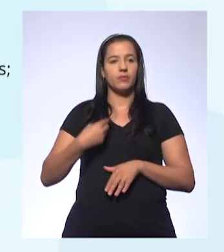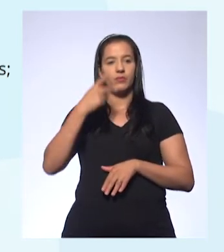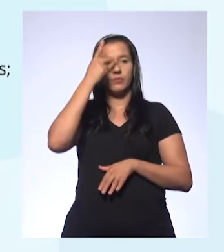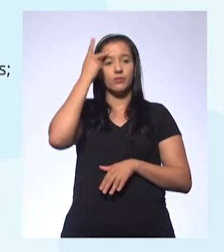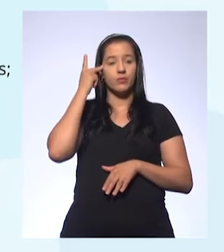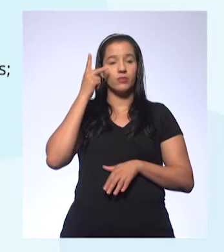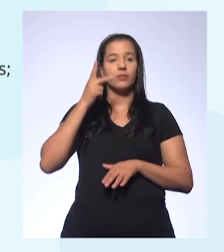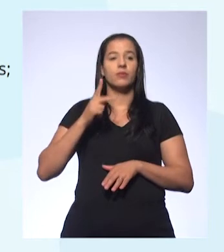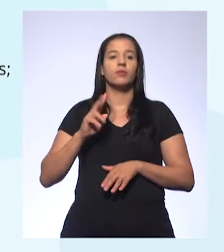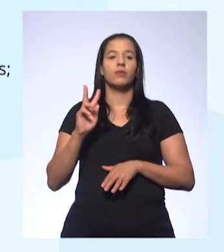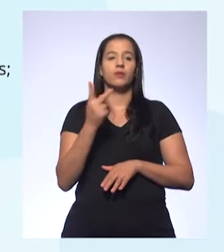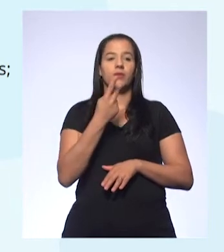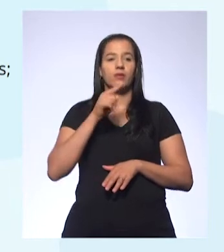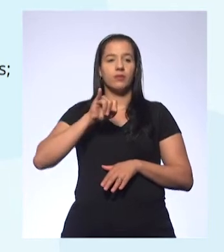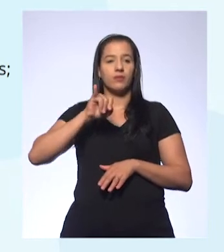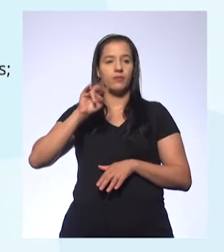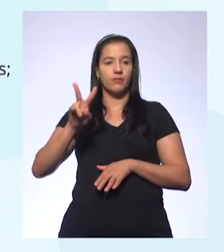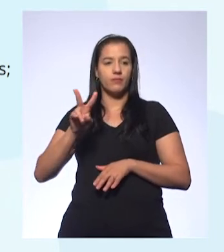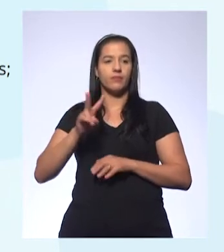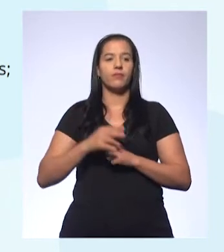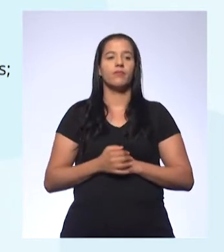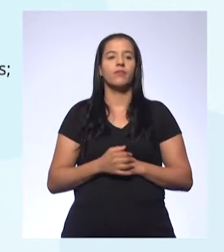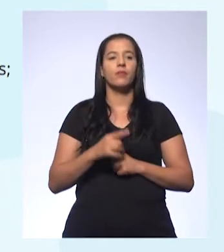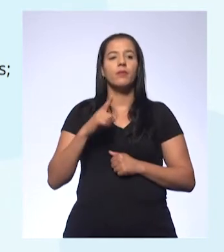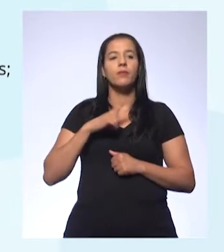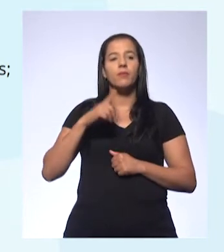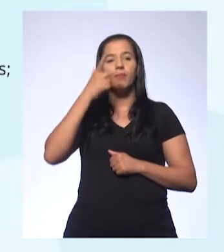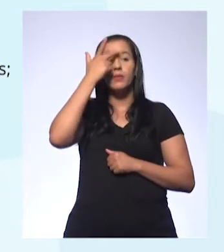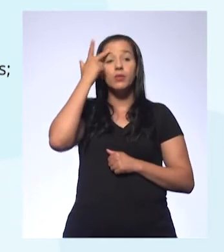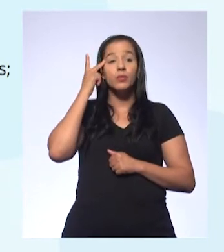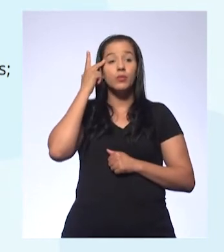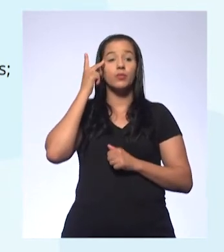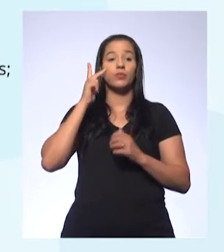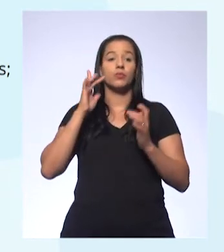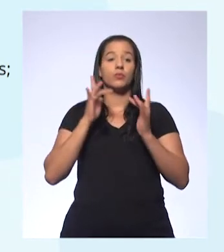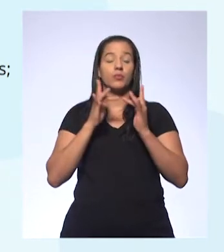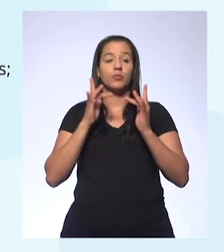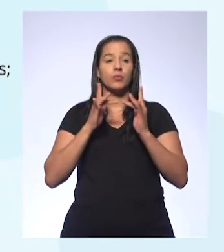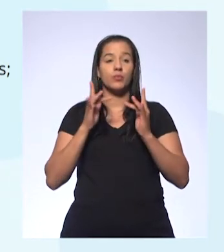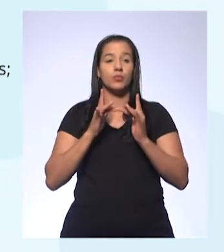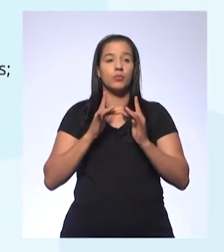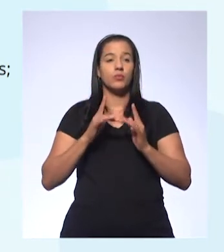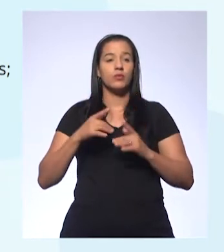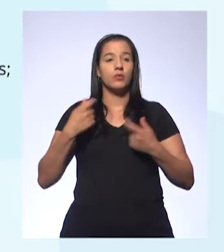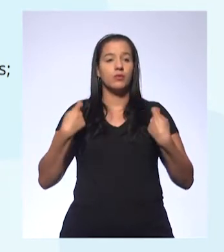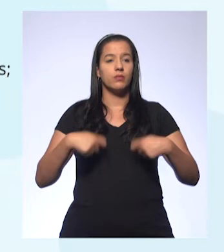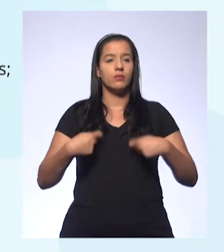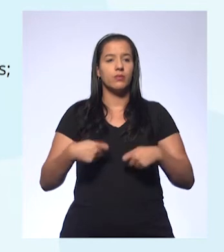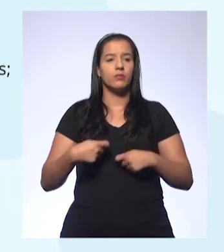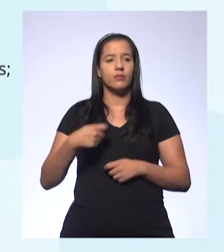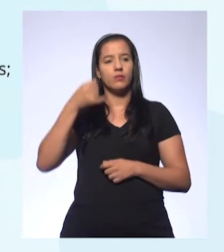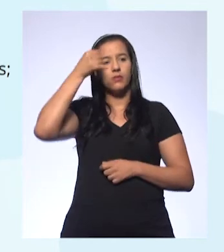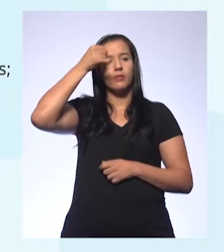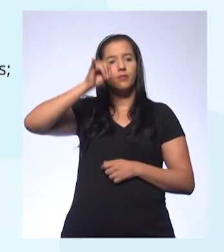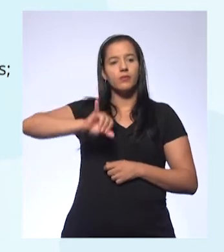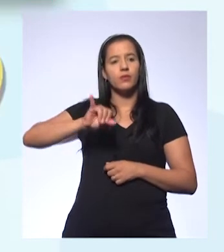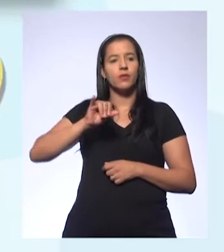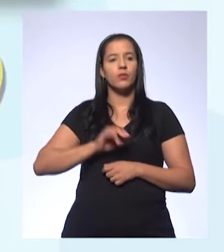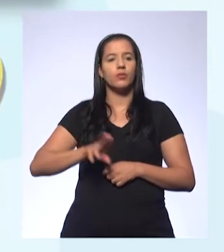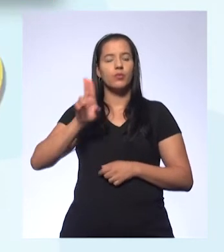pessoas transplantadas na faixa etária entre 9 e 26 anos, tá bom? E aí, para você prevenir, também usar sempre